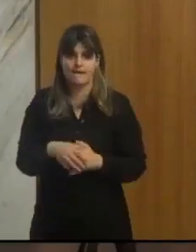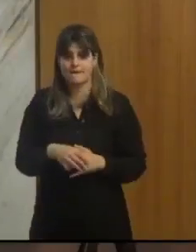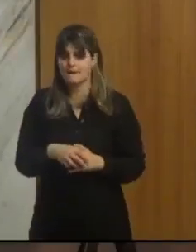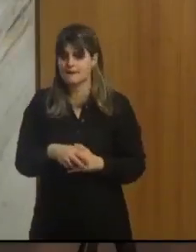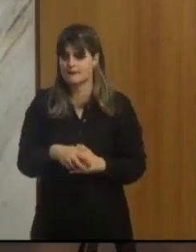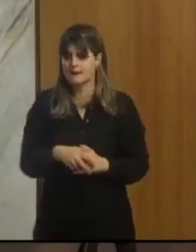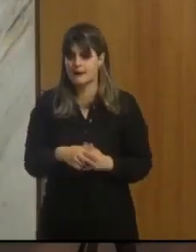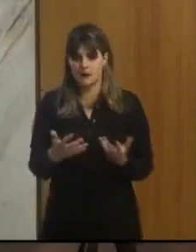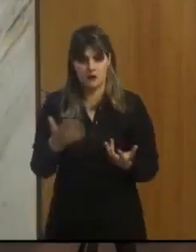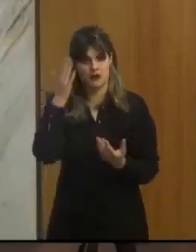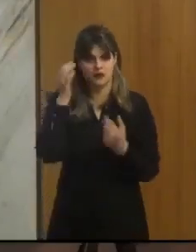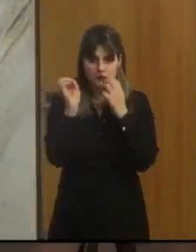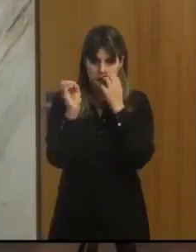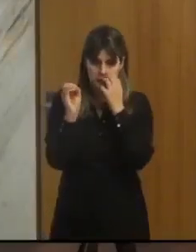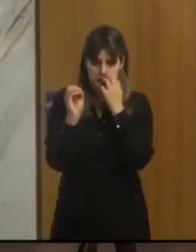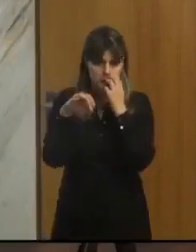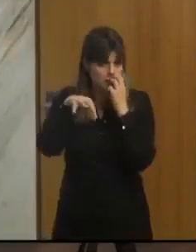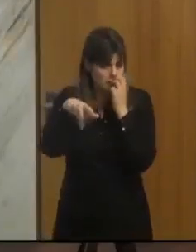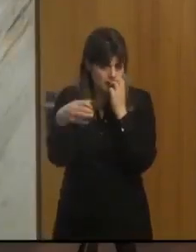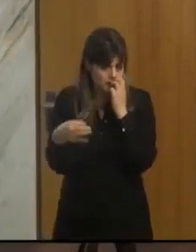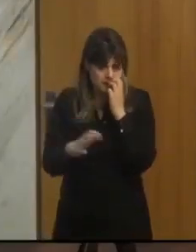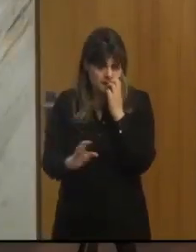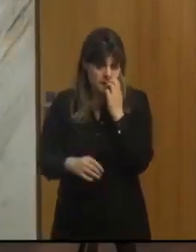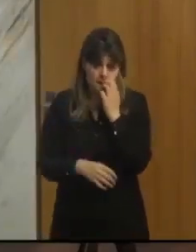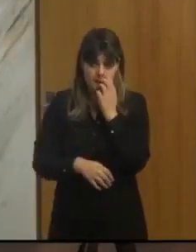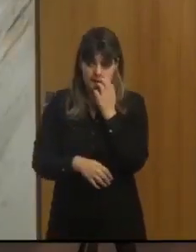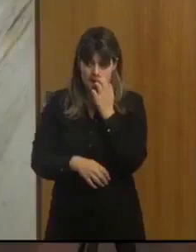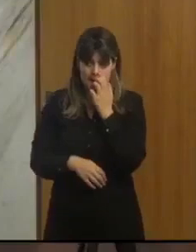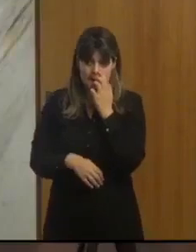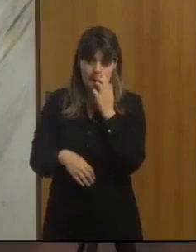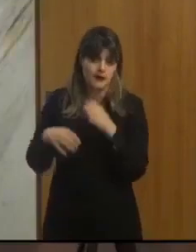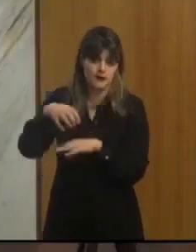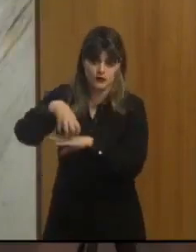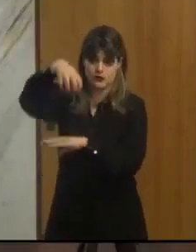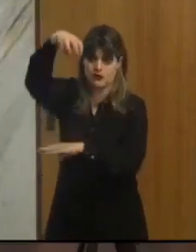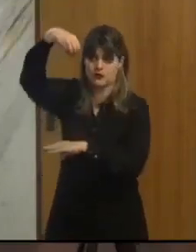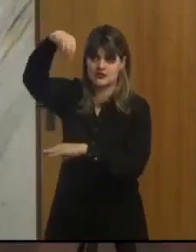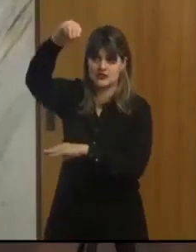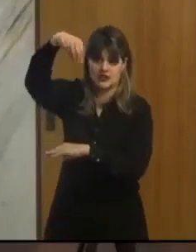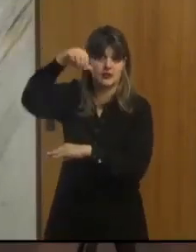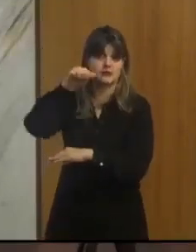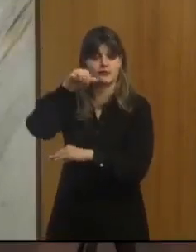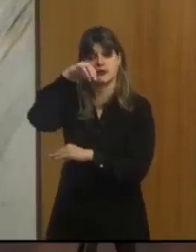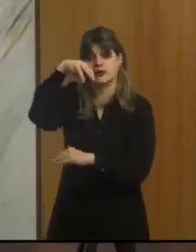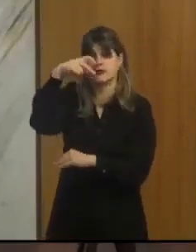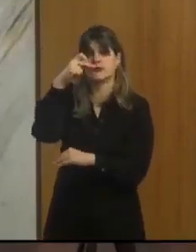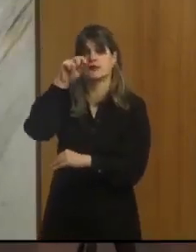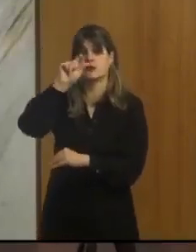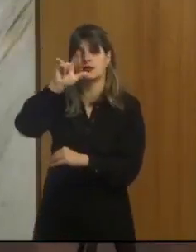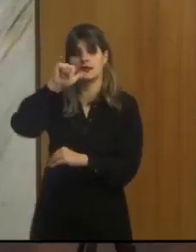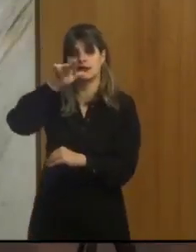Agora não tenho. Roubaram? Sim, pronto. A torre sineira era manuelina e tem um